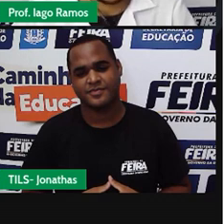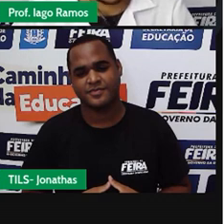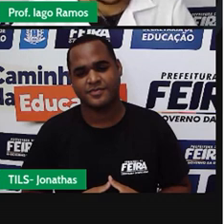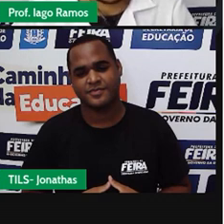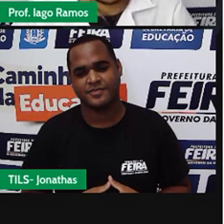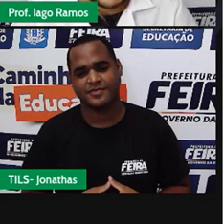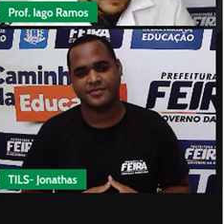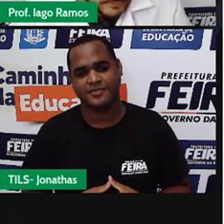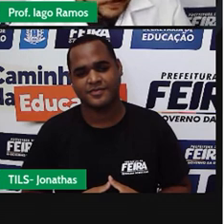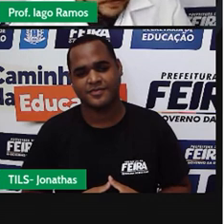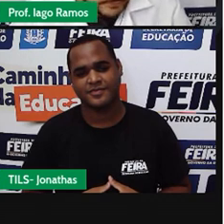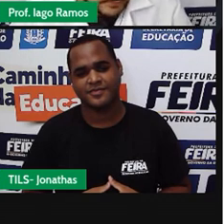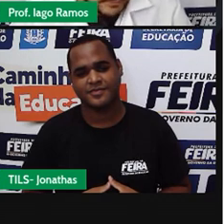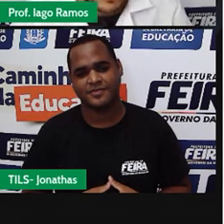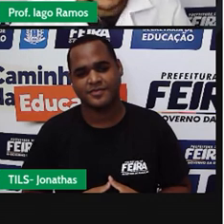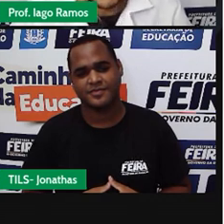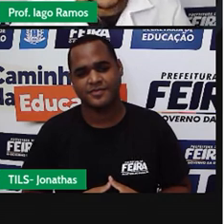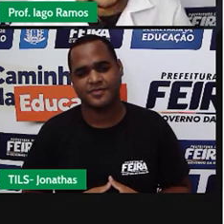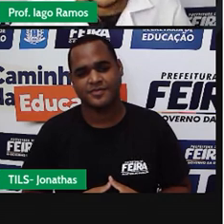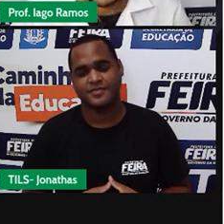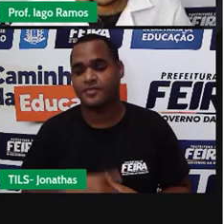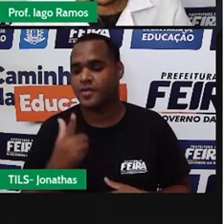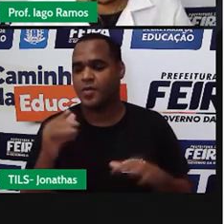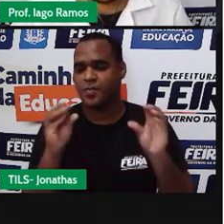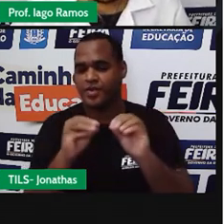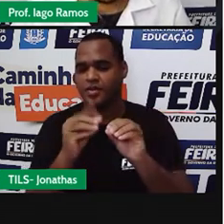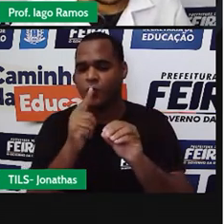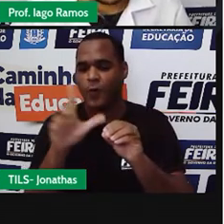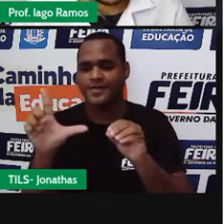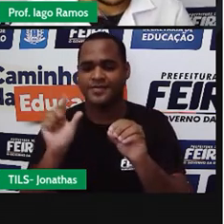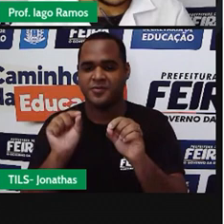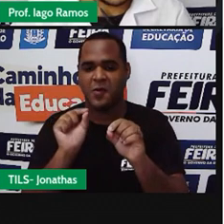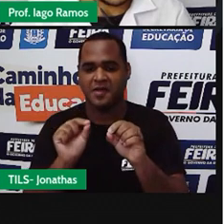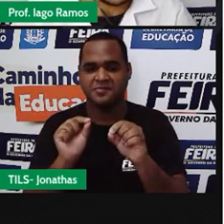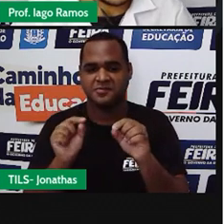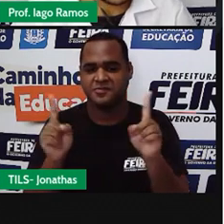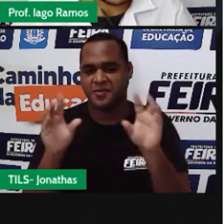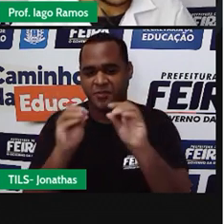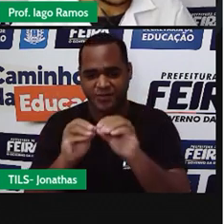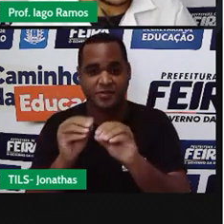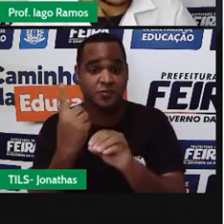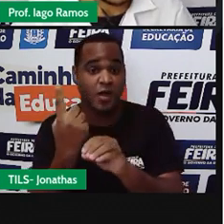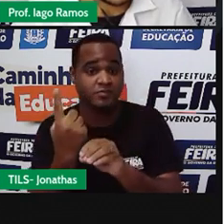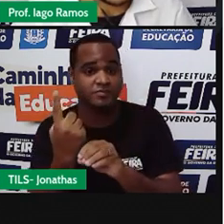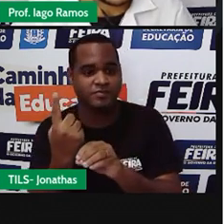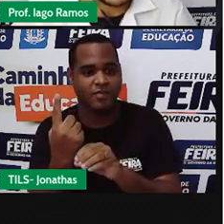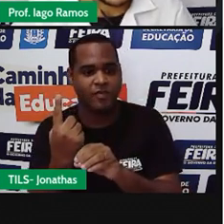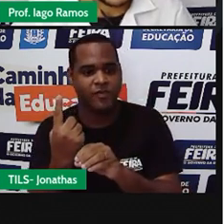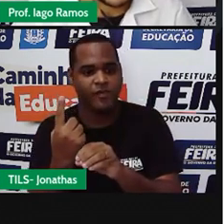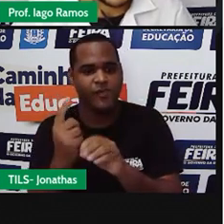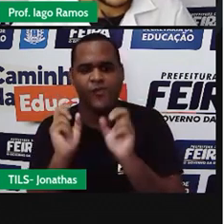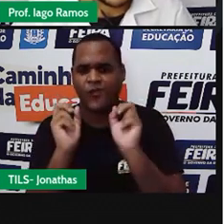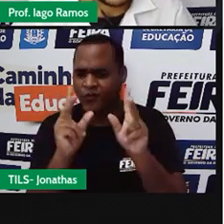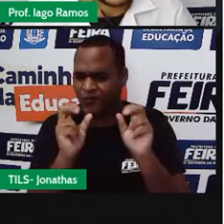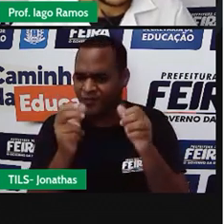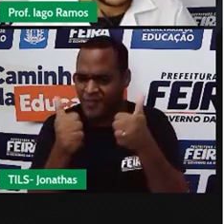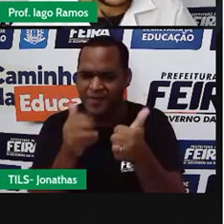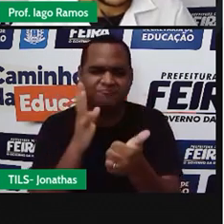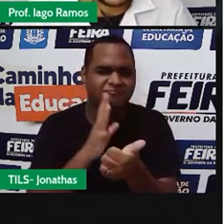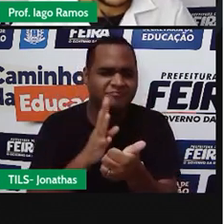ó e vou colocar é uma aqui olha só que bacana